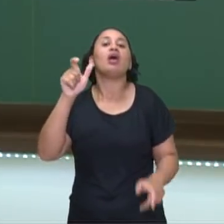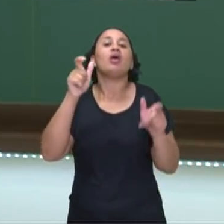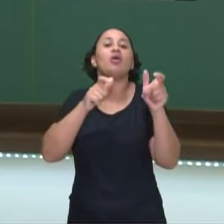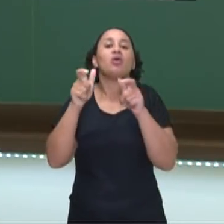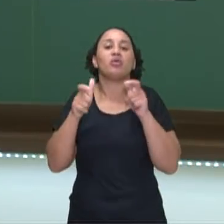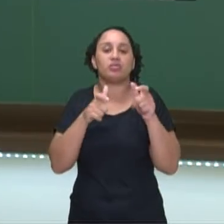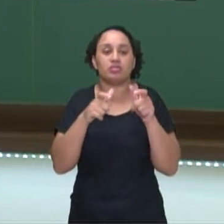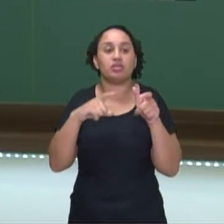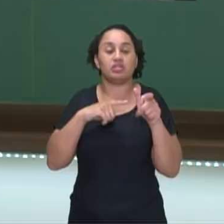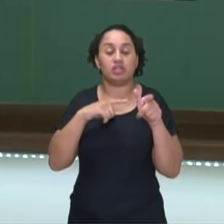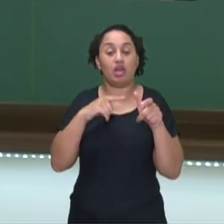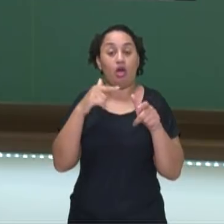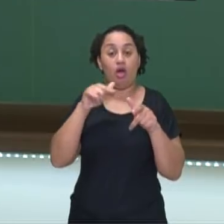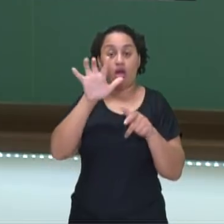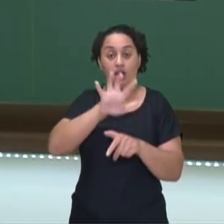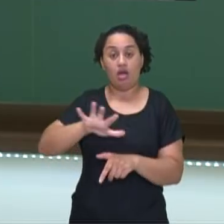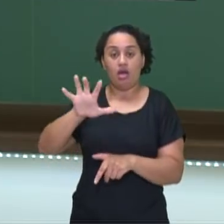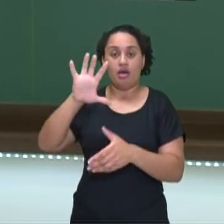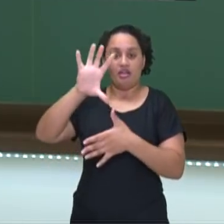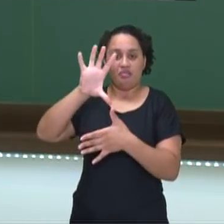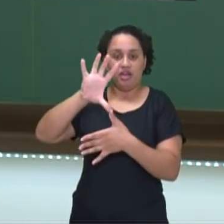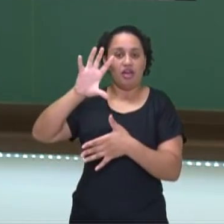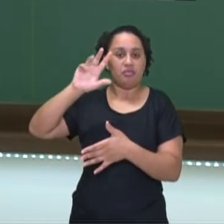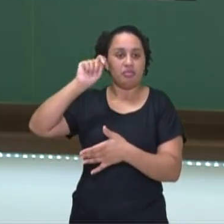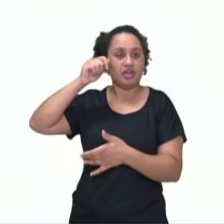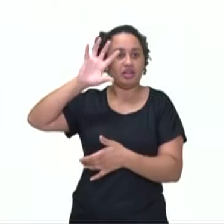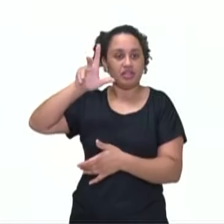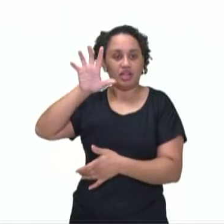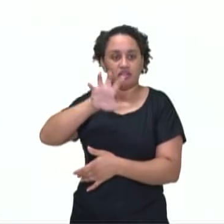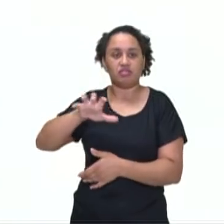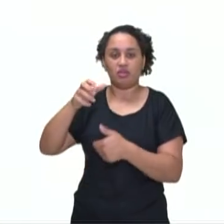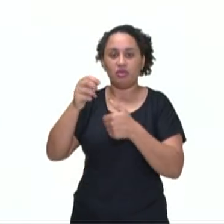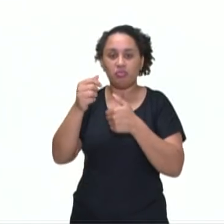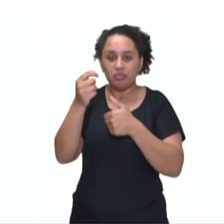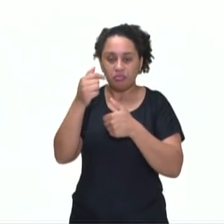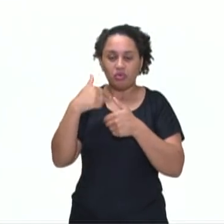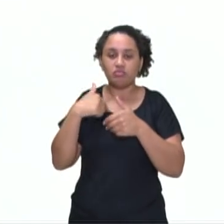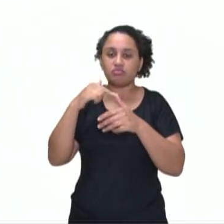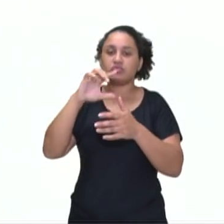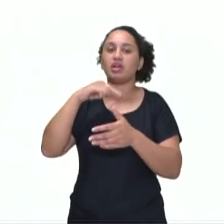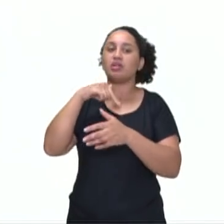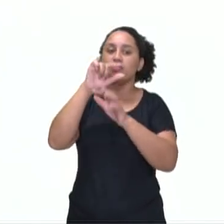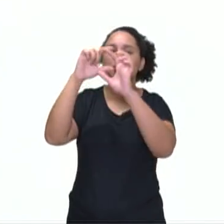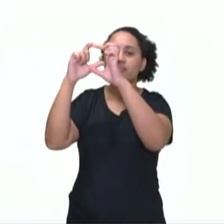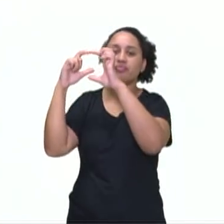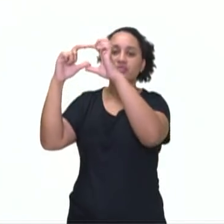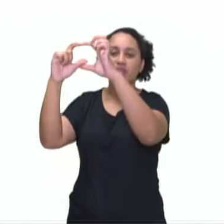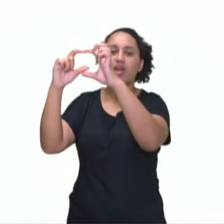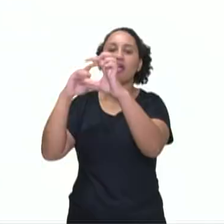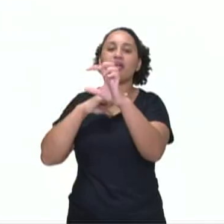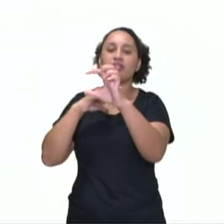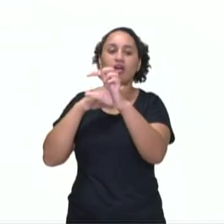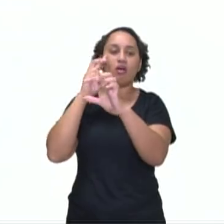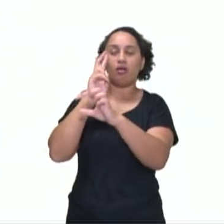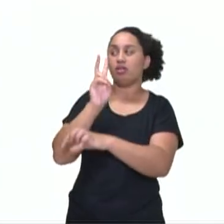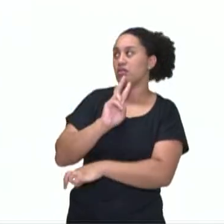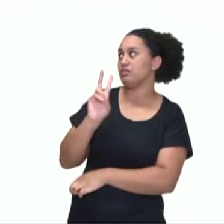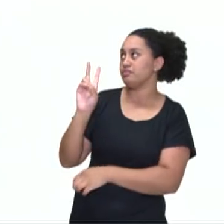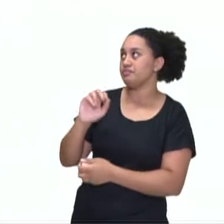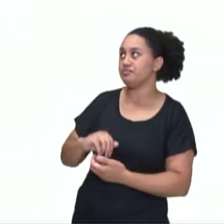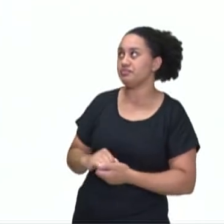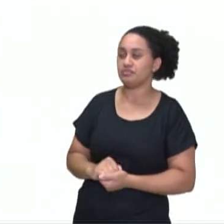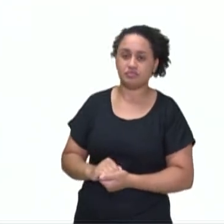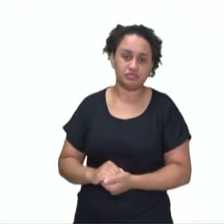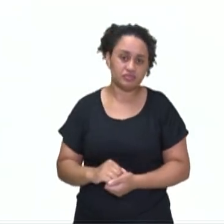parte do mapa da África, bem do seu ladinho direito da imagem, tá ali o mapa mundi mostrando o recorte que estamos usando. Então